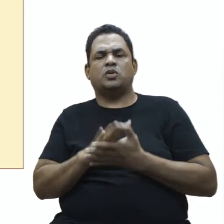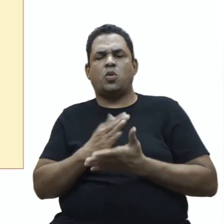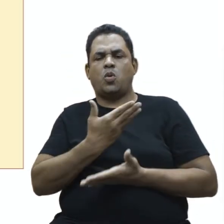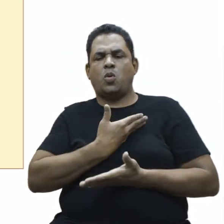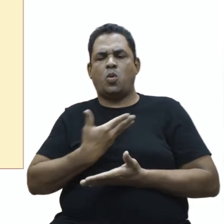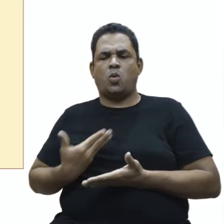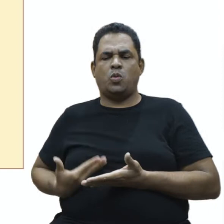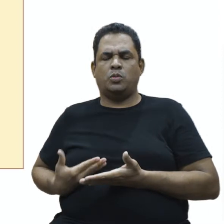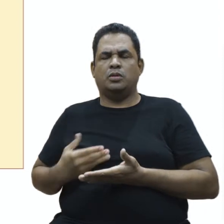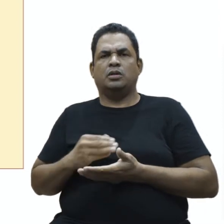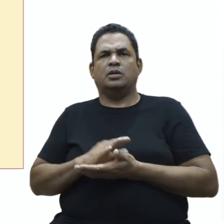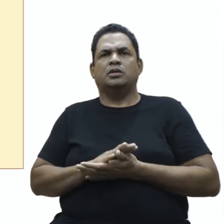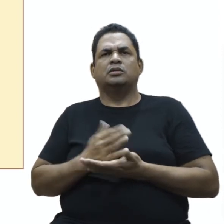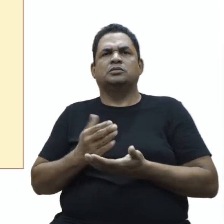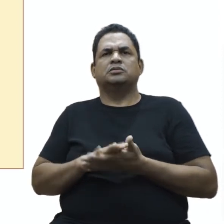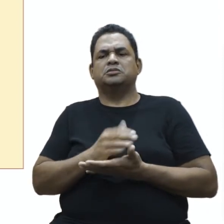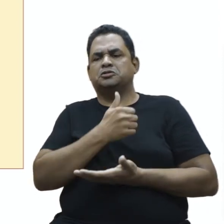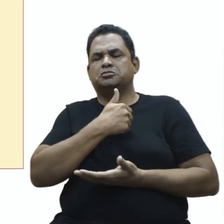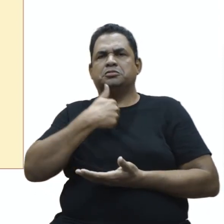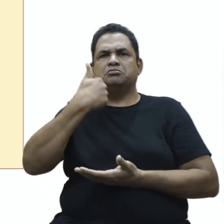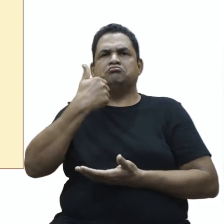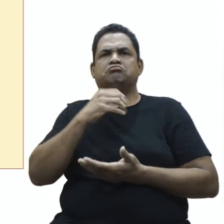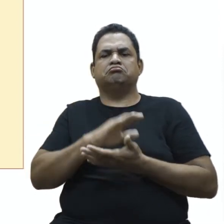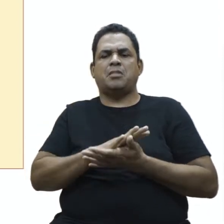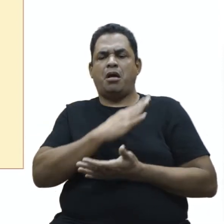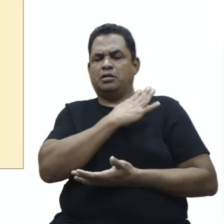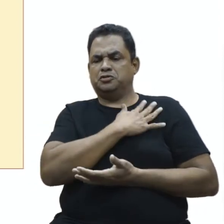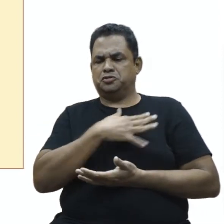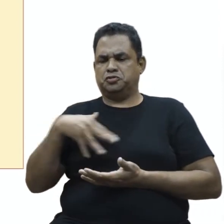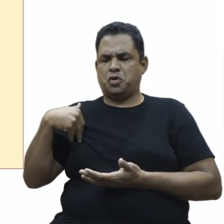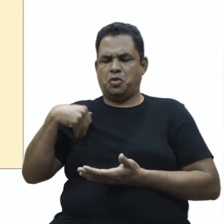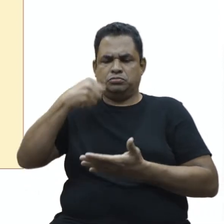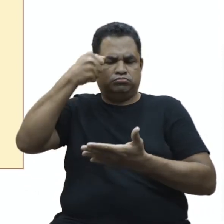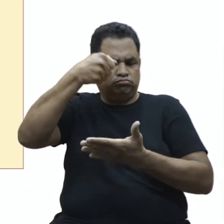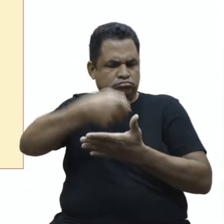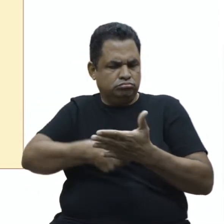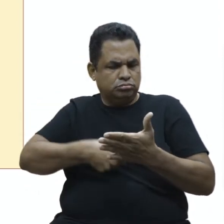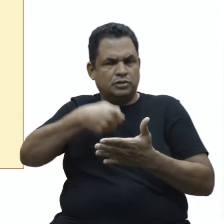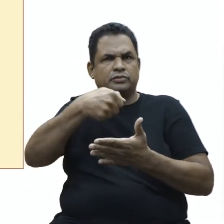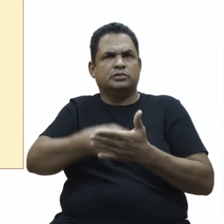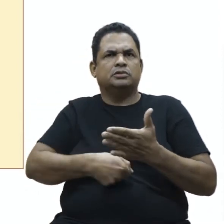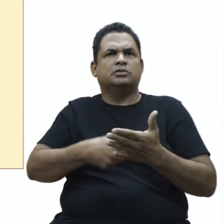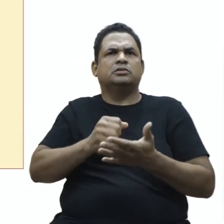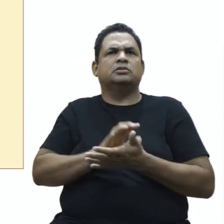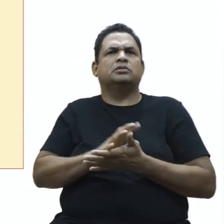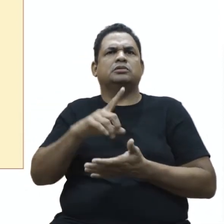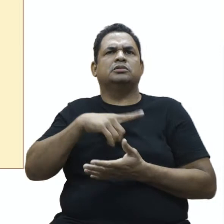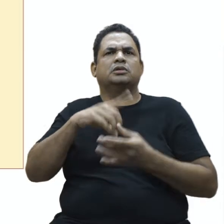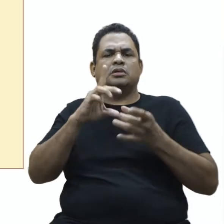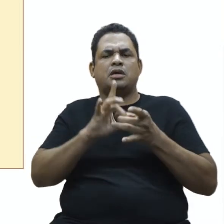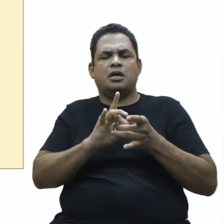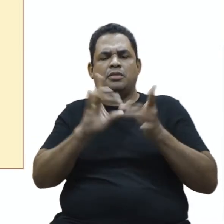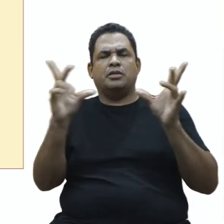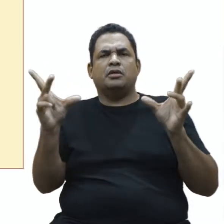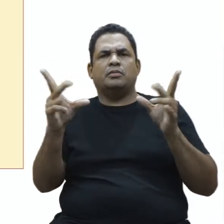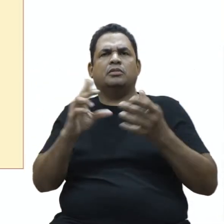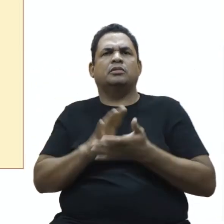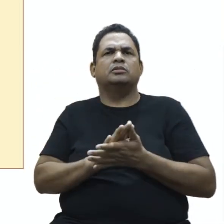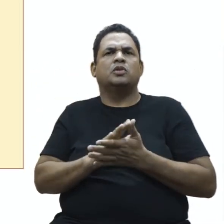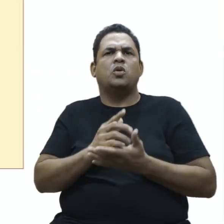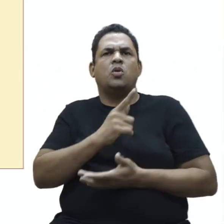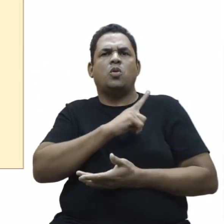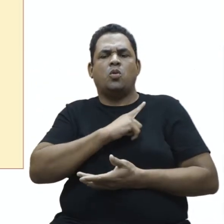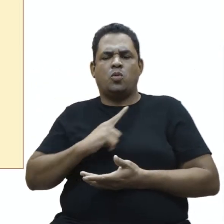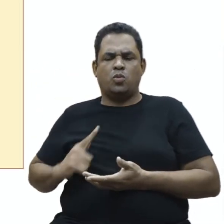que o Aristóteles defendia que isso era um modelo ideal, né? E a gente tem a democracia, que é o governo